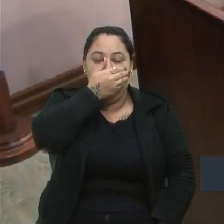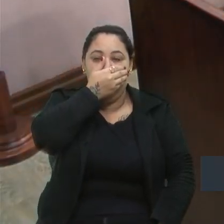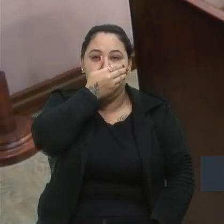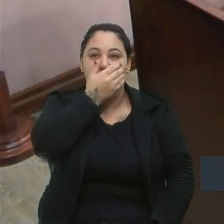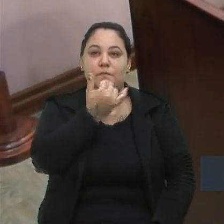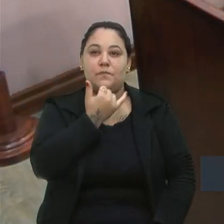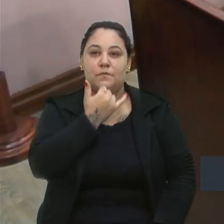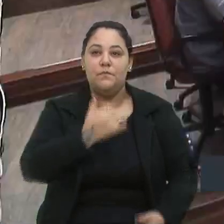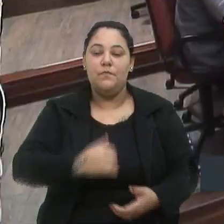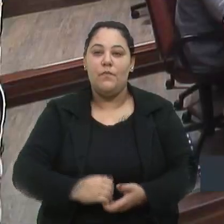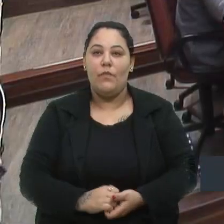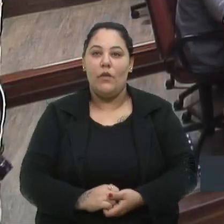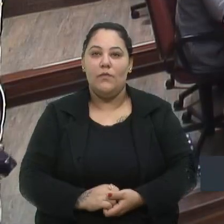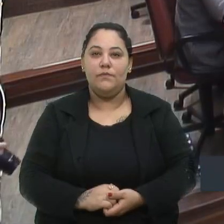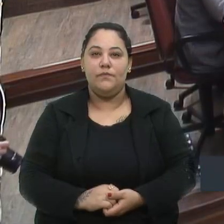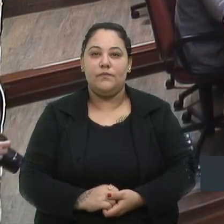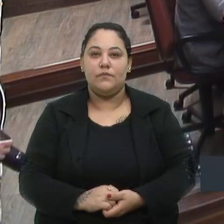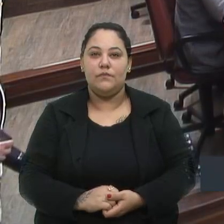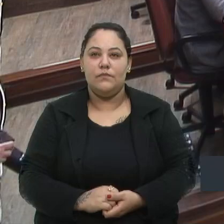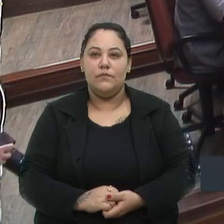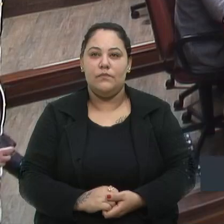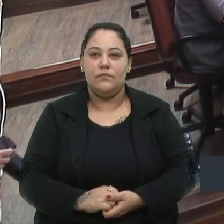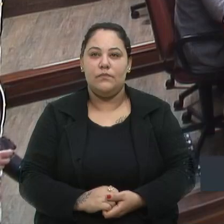Velocino Ex para declarar voto.